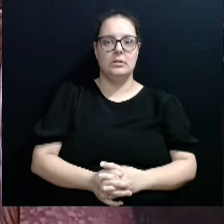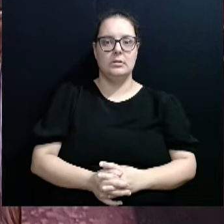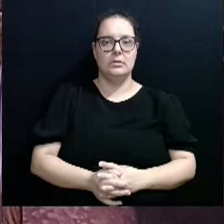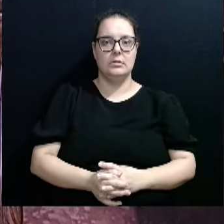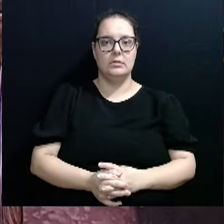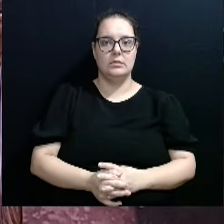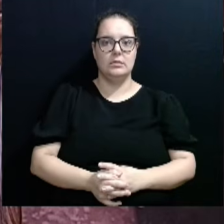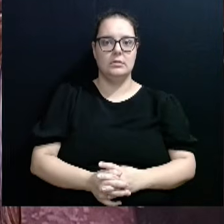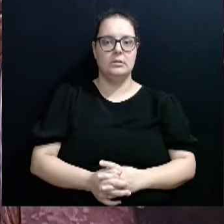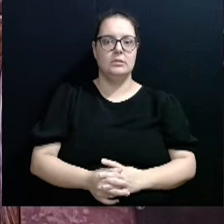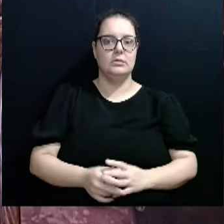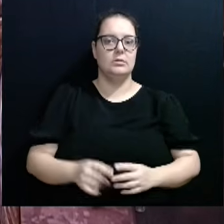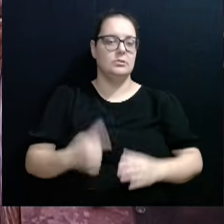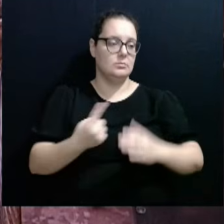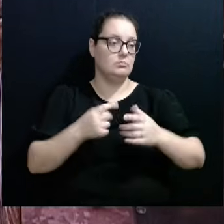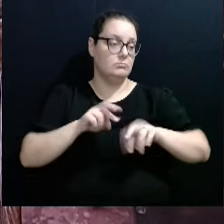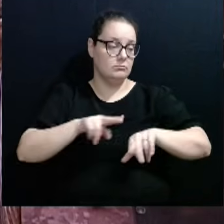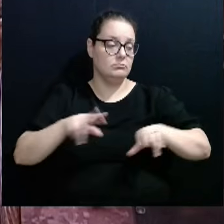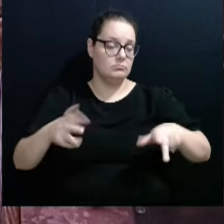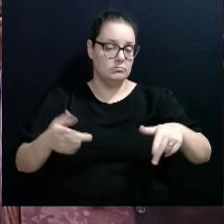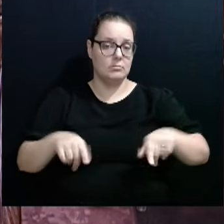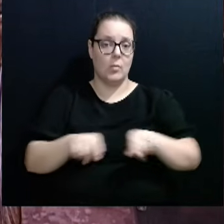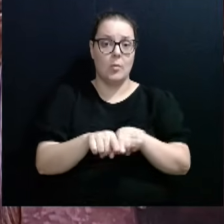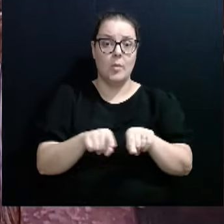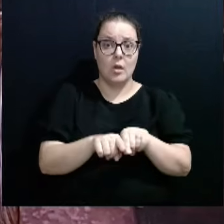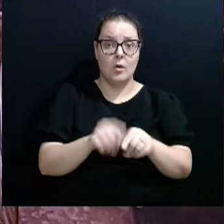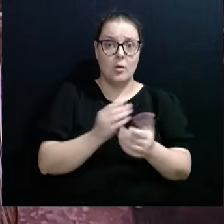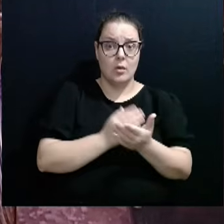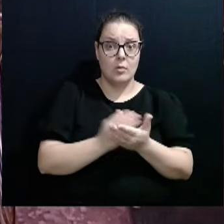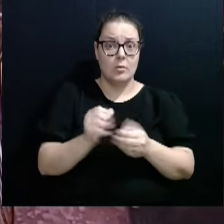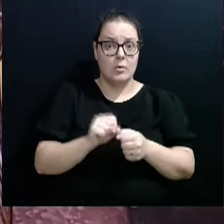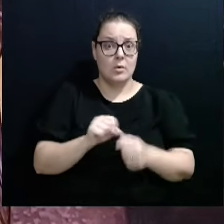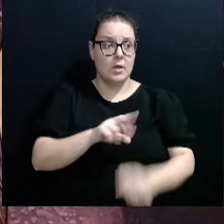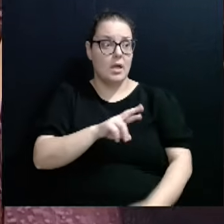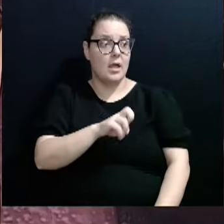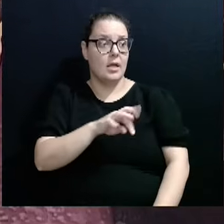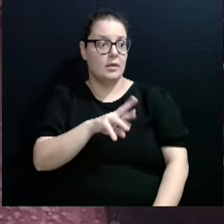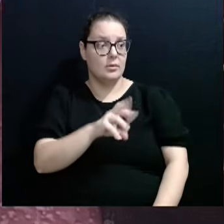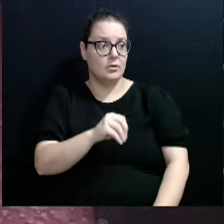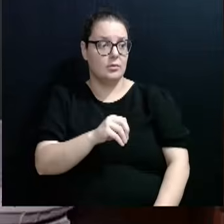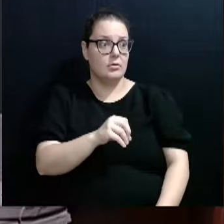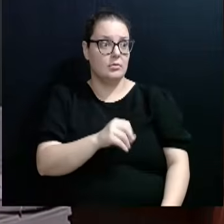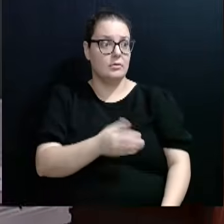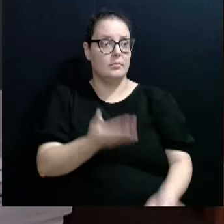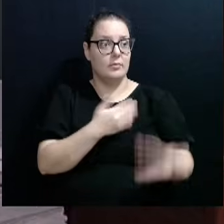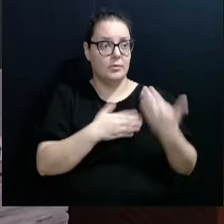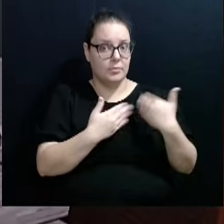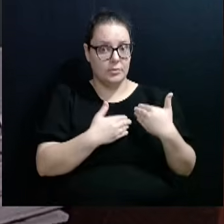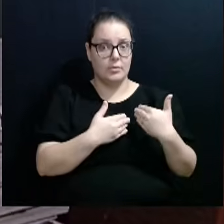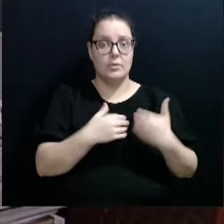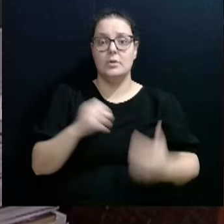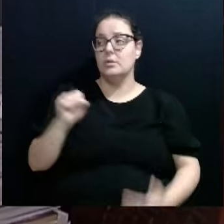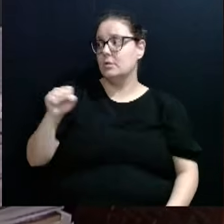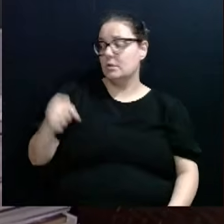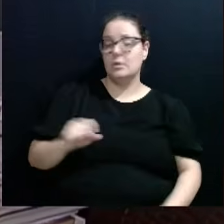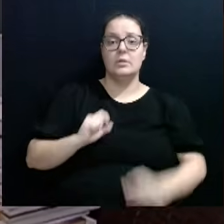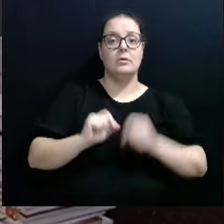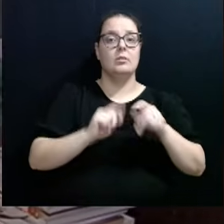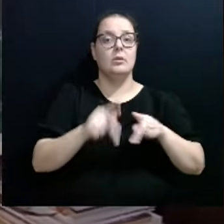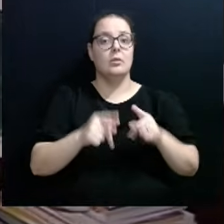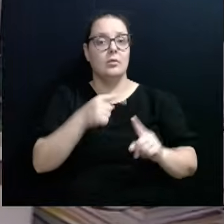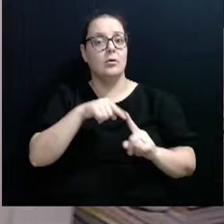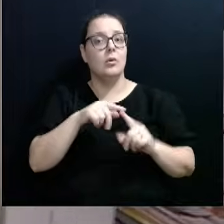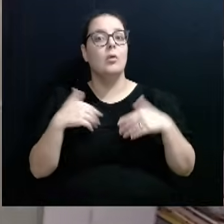eletrodomésticos, inclusive, eles começaram a fazer aquela linha retrô. Sim, sim. Então, quem é o seu público-alvo? Qual é o público que